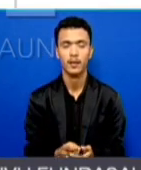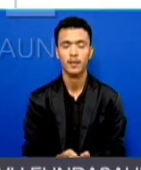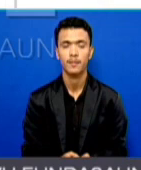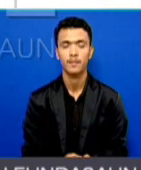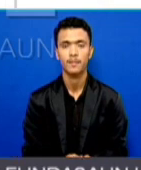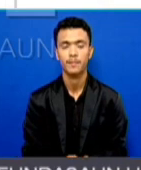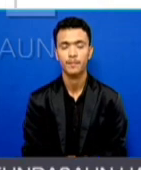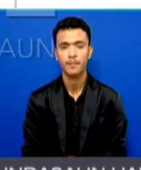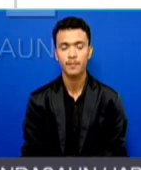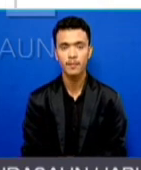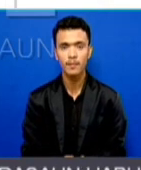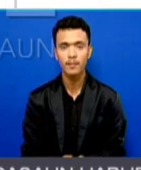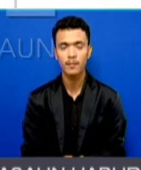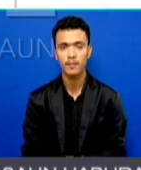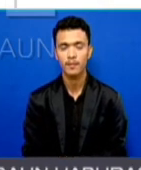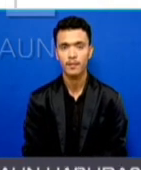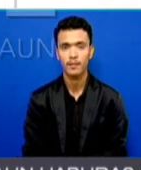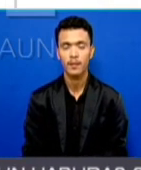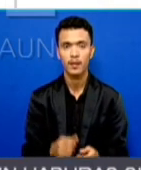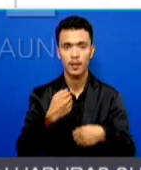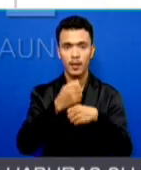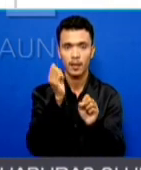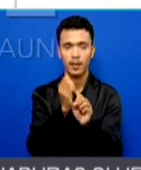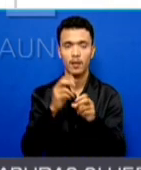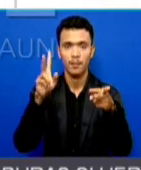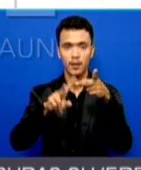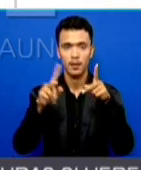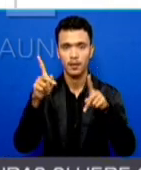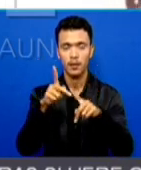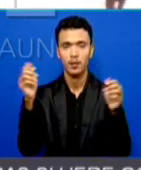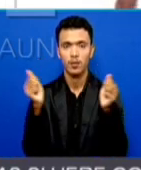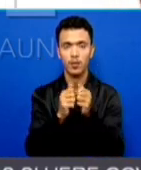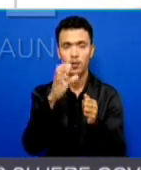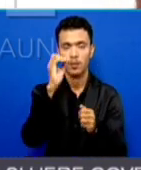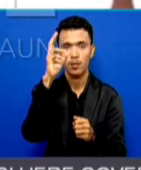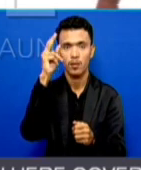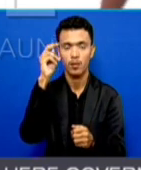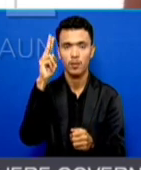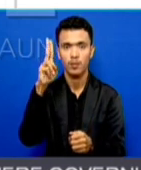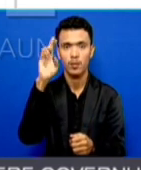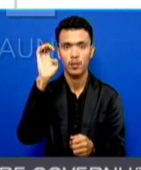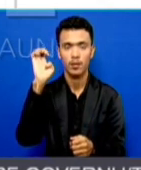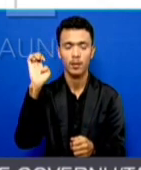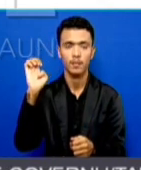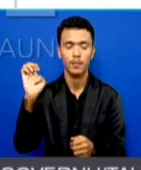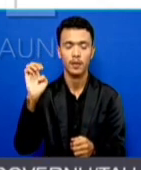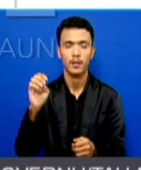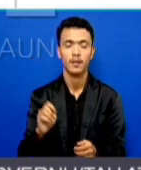uma relação cooperação bilateral com União Europeia, independentemente